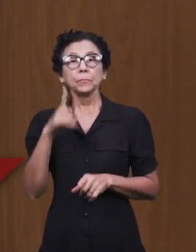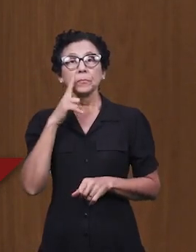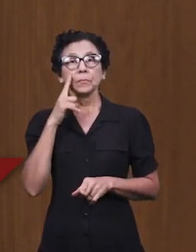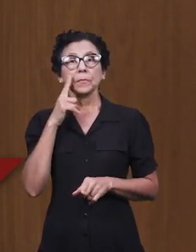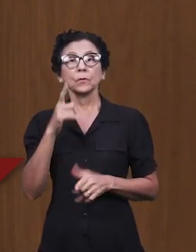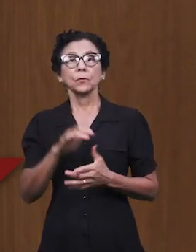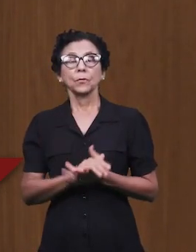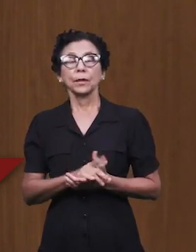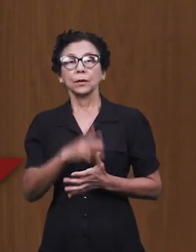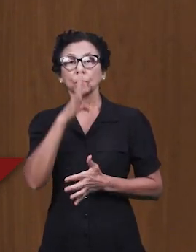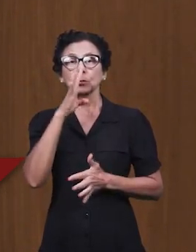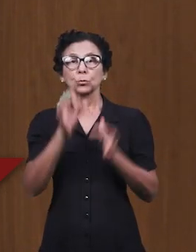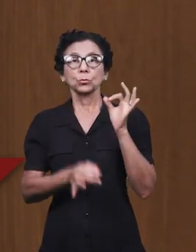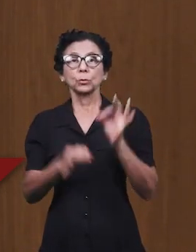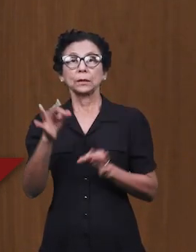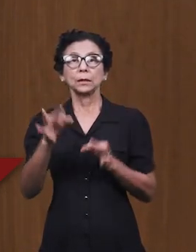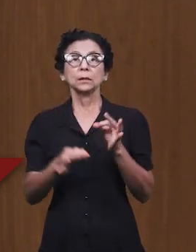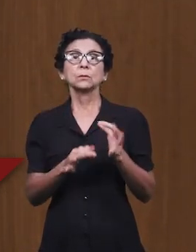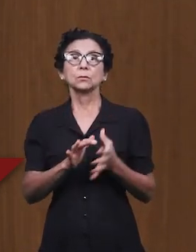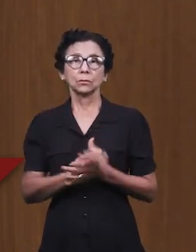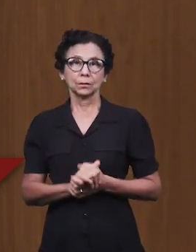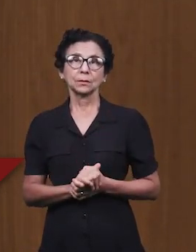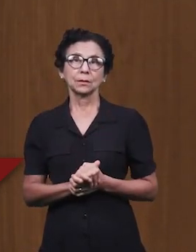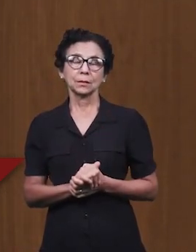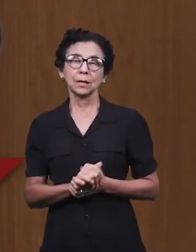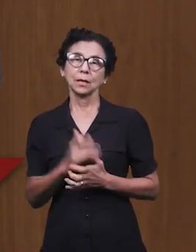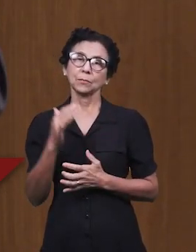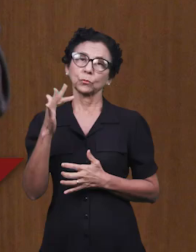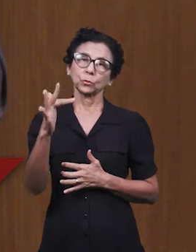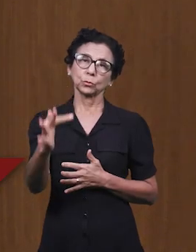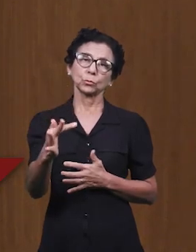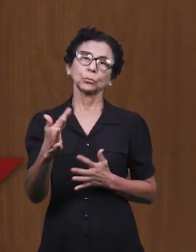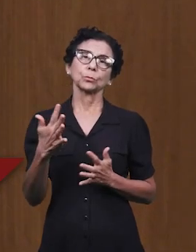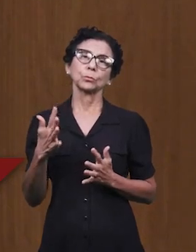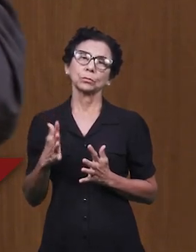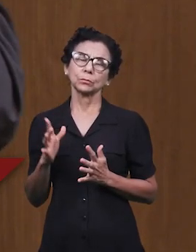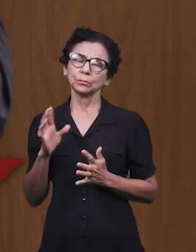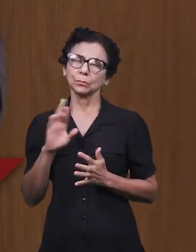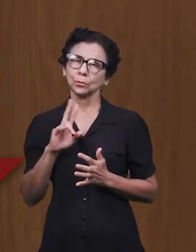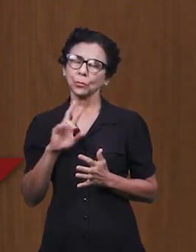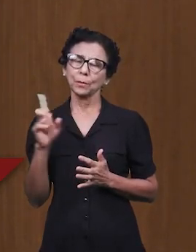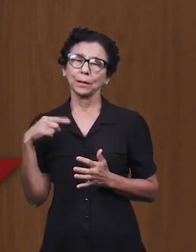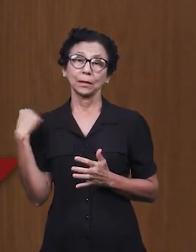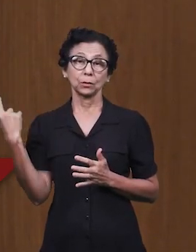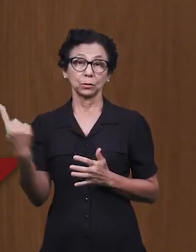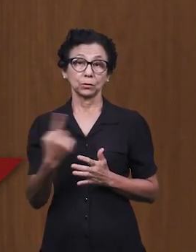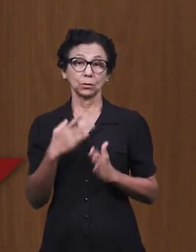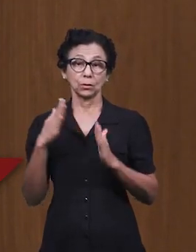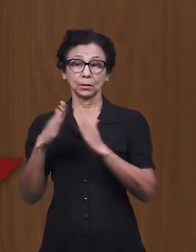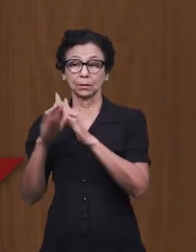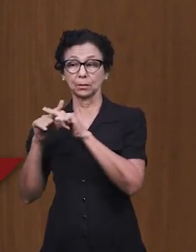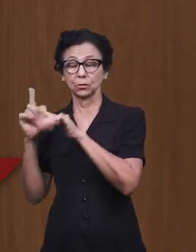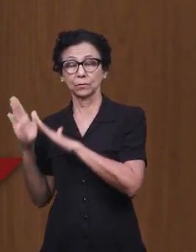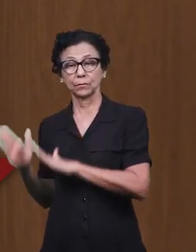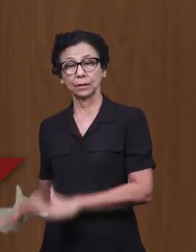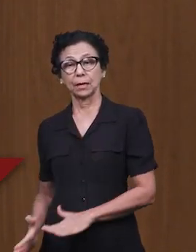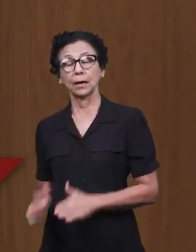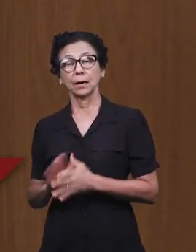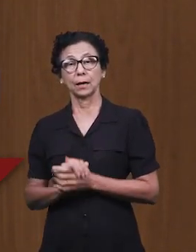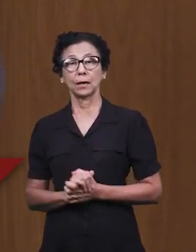virá mais tarde, que não é para nós. Os juízos são sempre avisos, hoje, mas amanhã serão